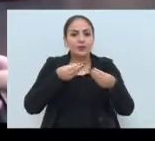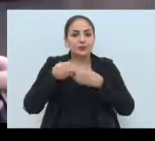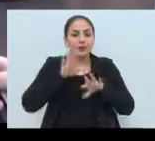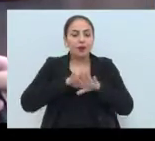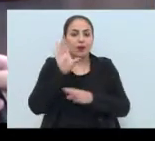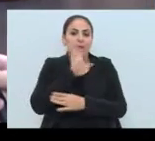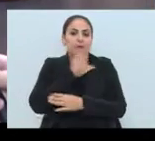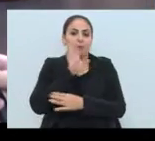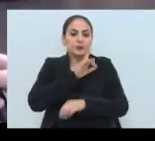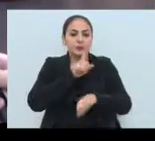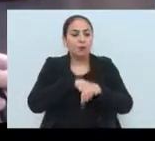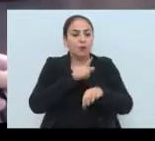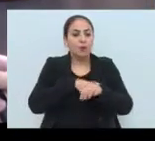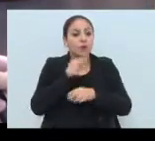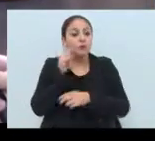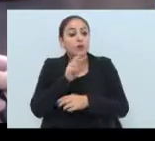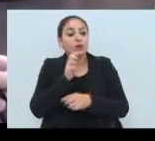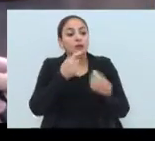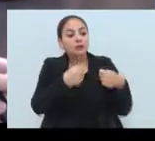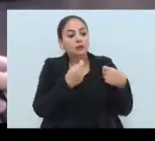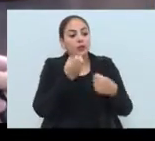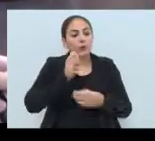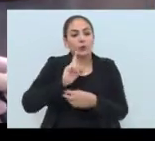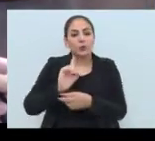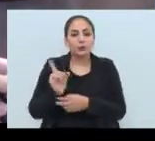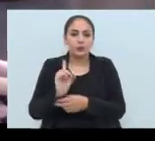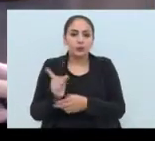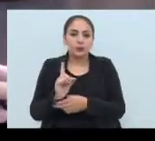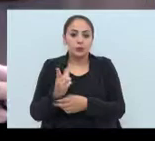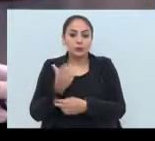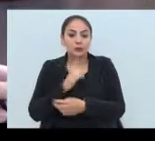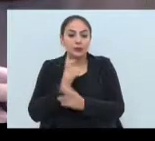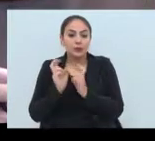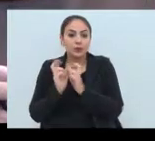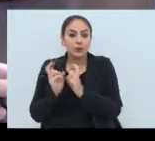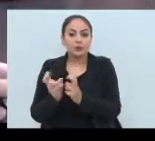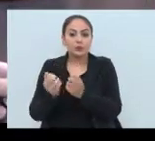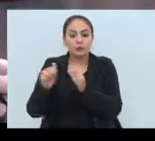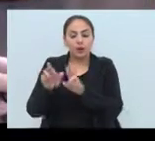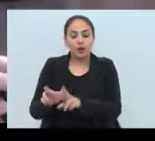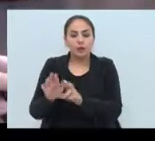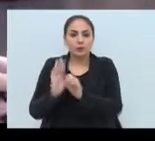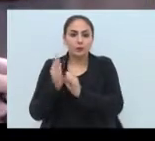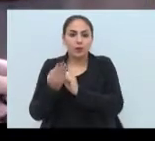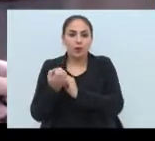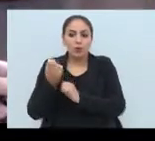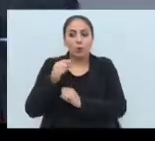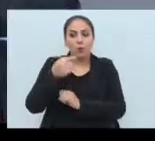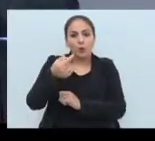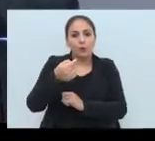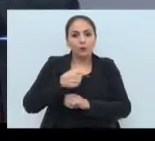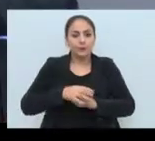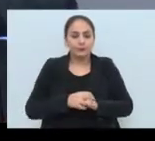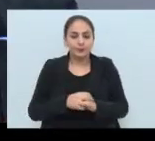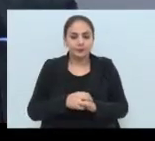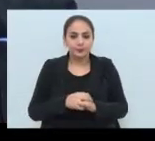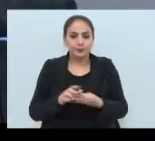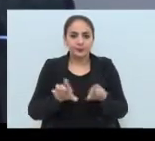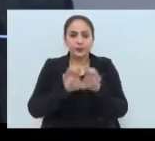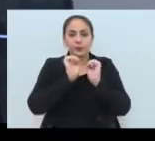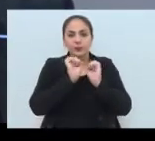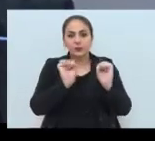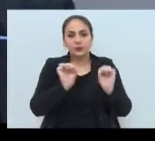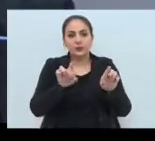mais ágil na hora de definir a necessidade ou não de termos uma linha num determinado bairro ou outro, né? O secretário